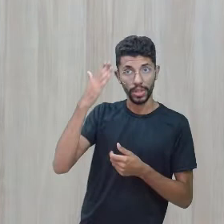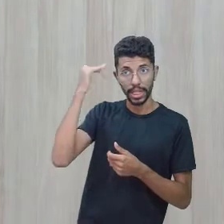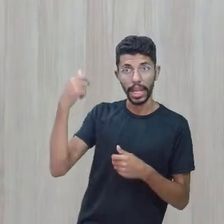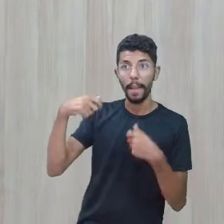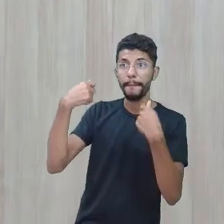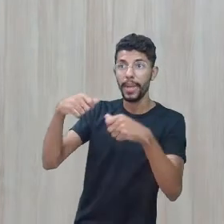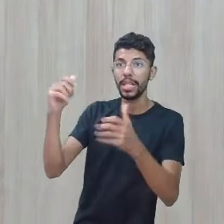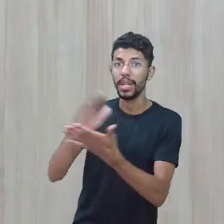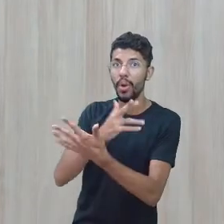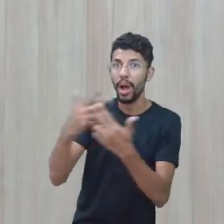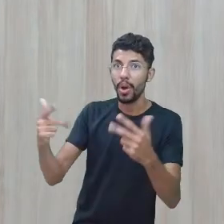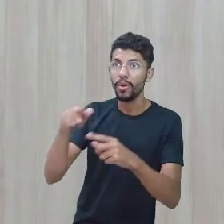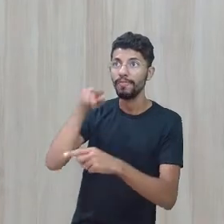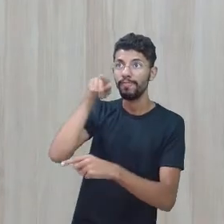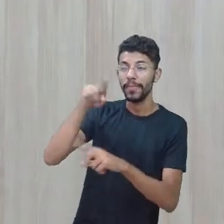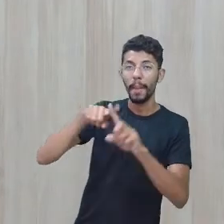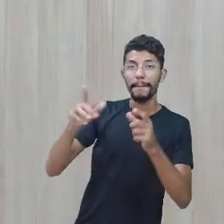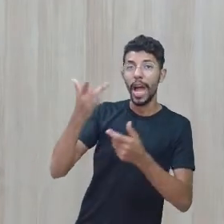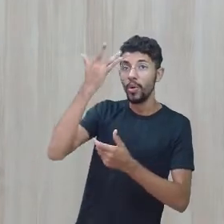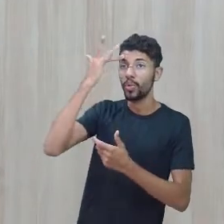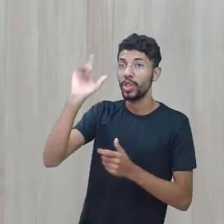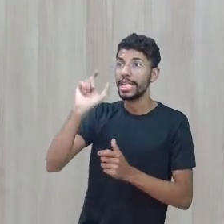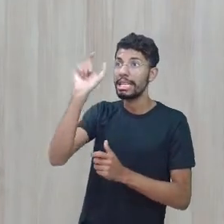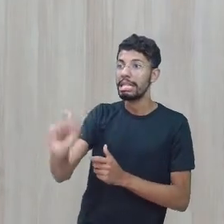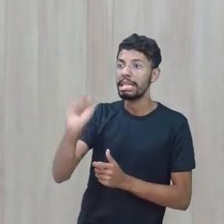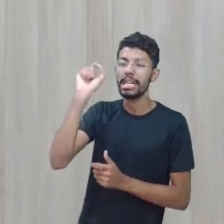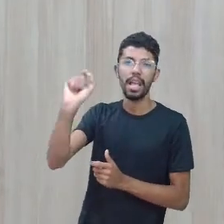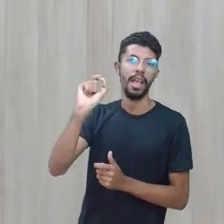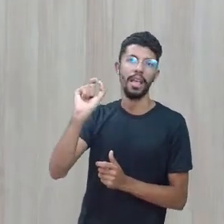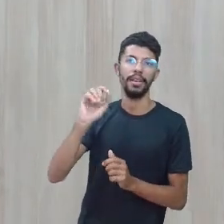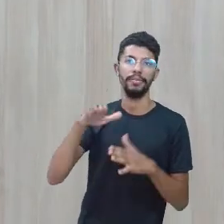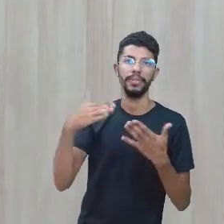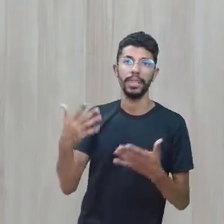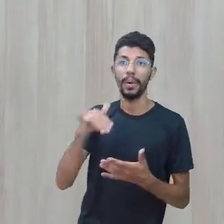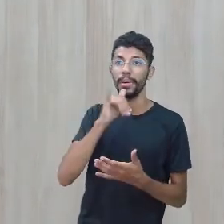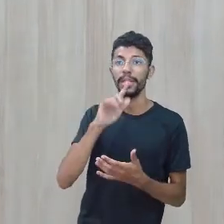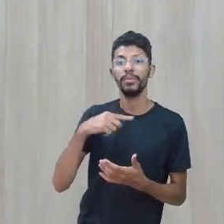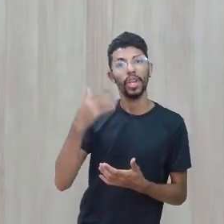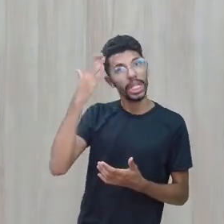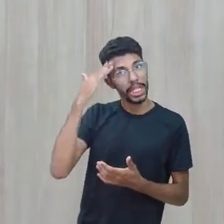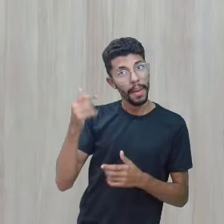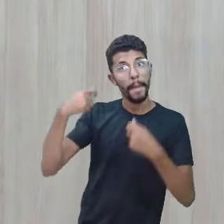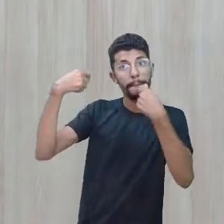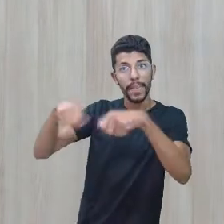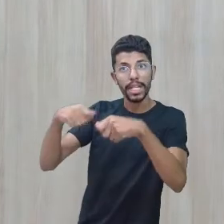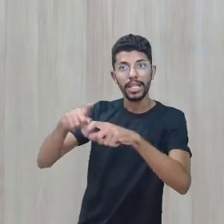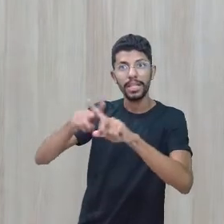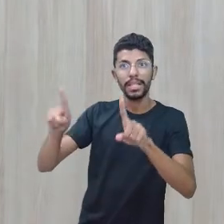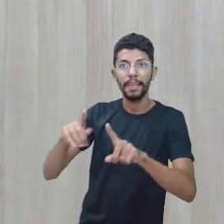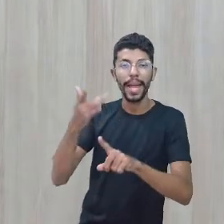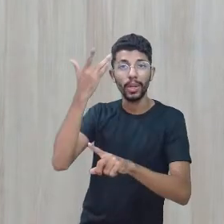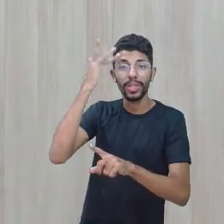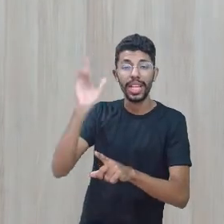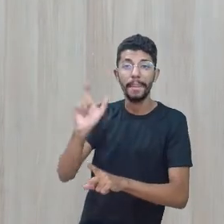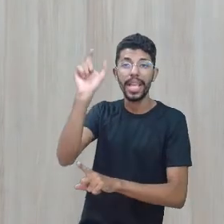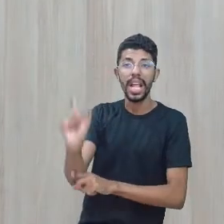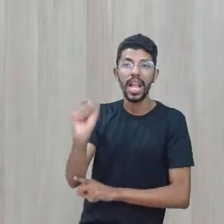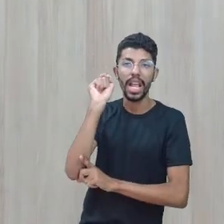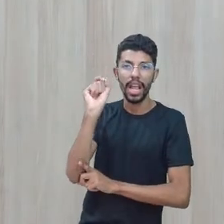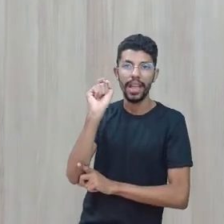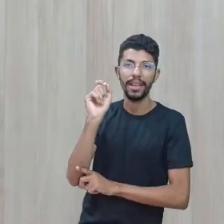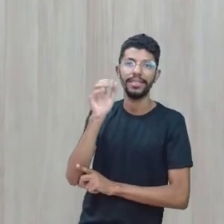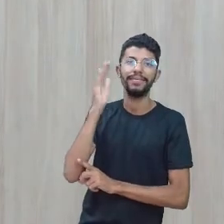sujeito indeterminado. Precisa-se, a gente não sabe quem é, mas que é preciso